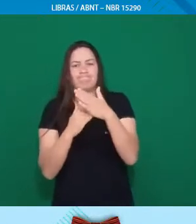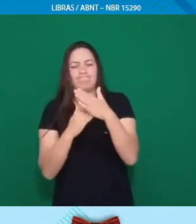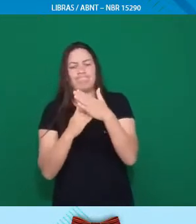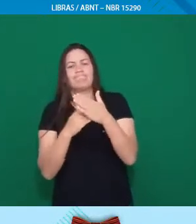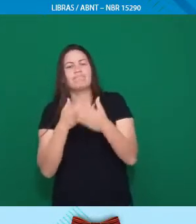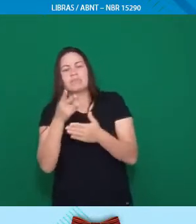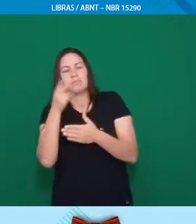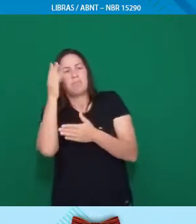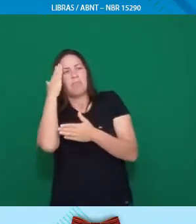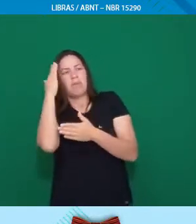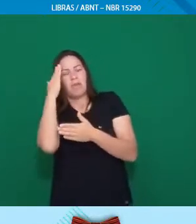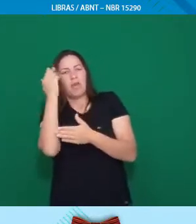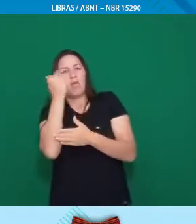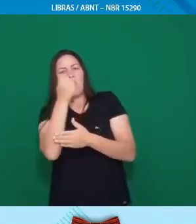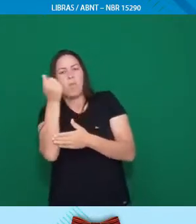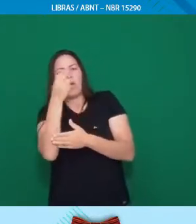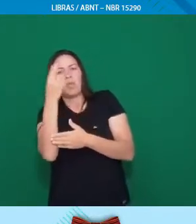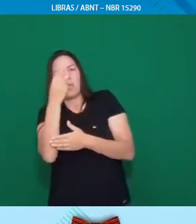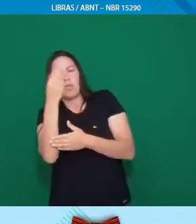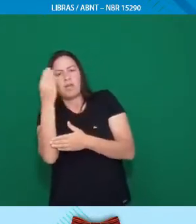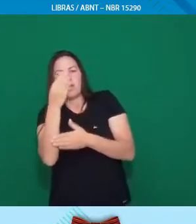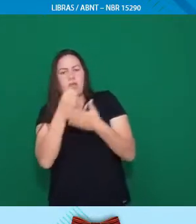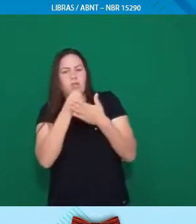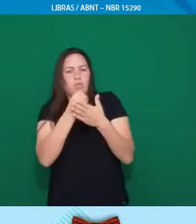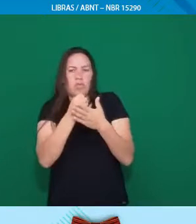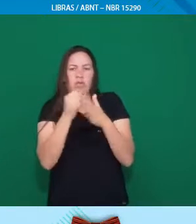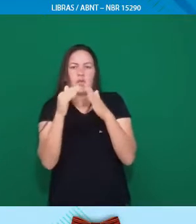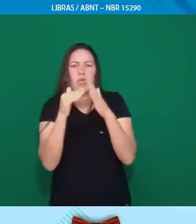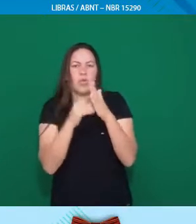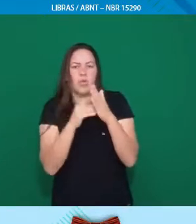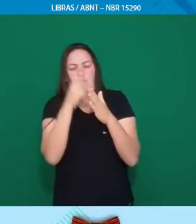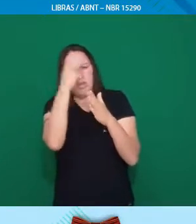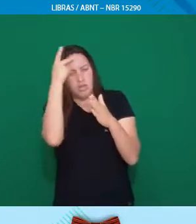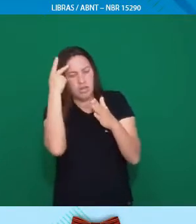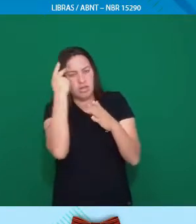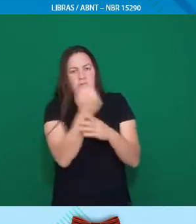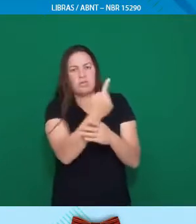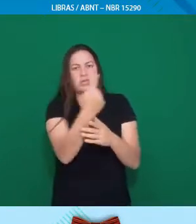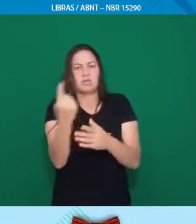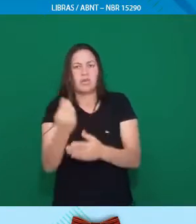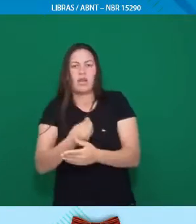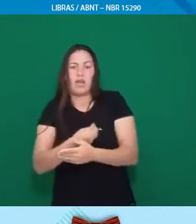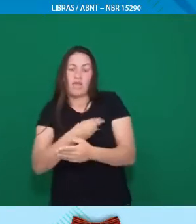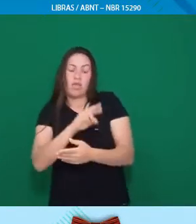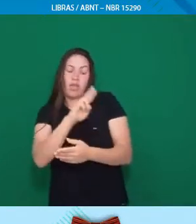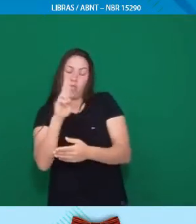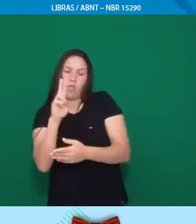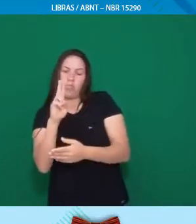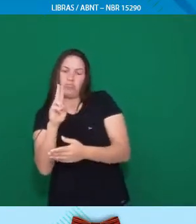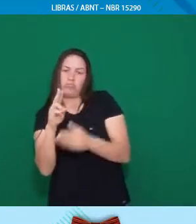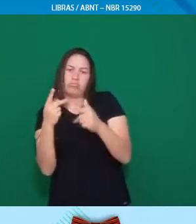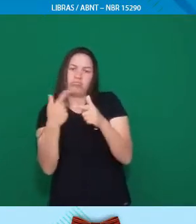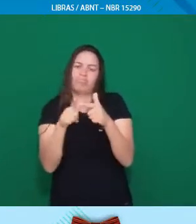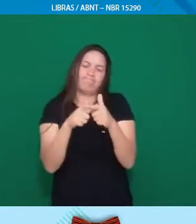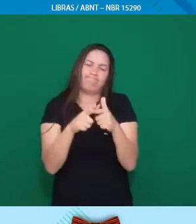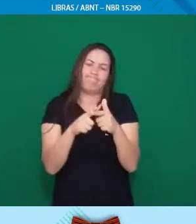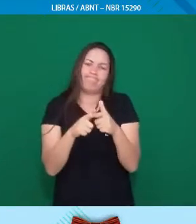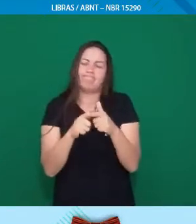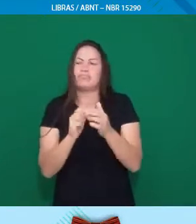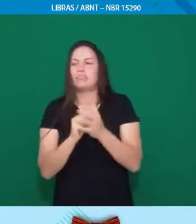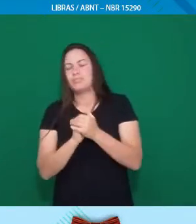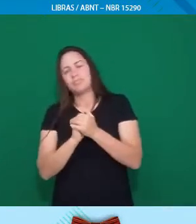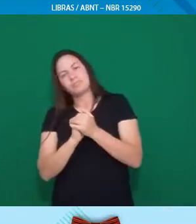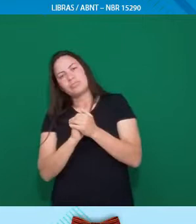momento é sem pensar duas vezes foi lá e buscou salvar todo mundo independente de colocar sua vida em risco também Então